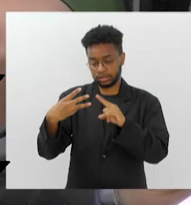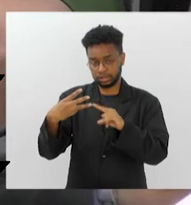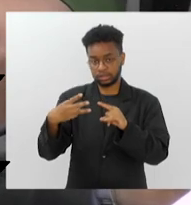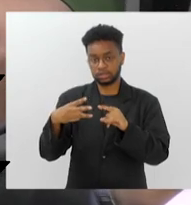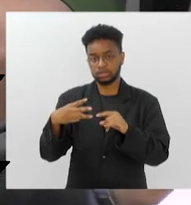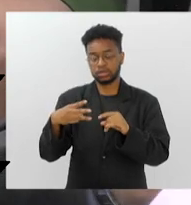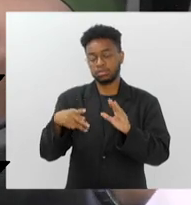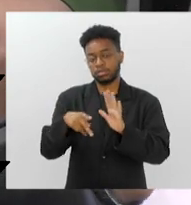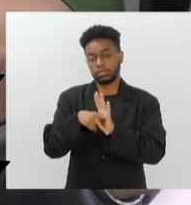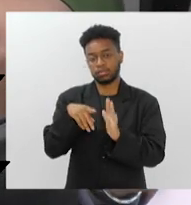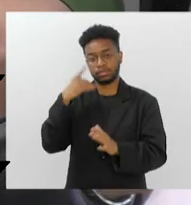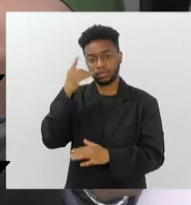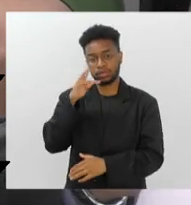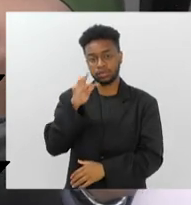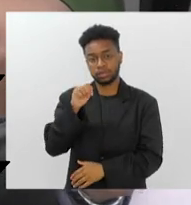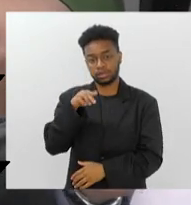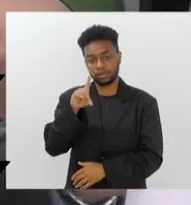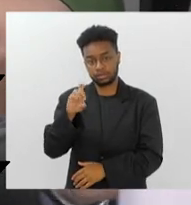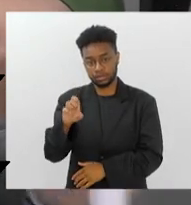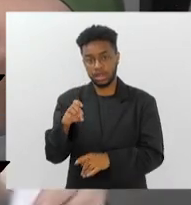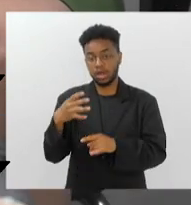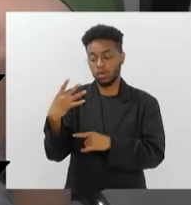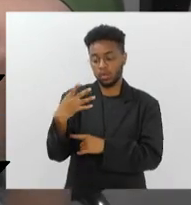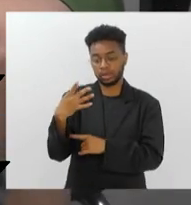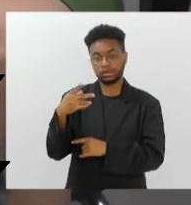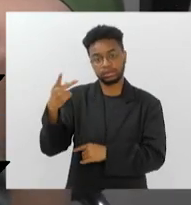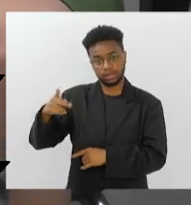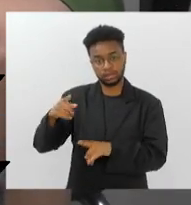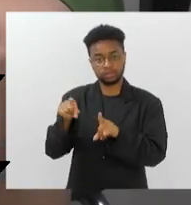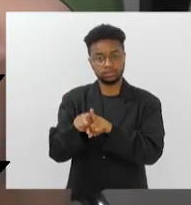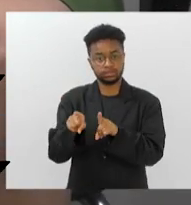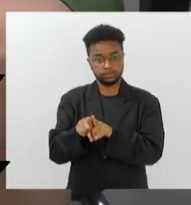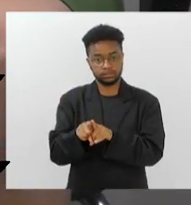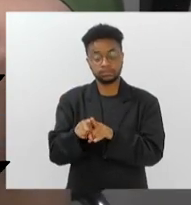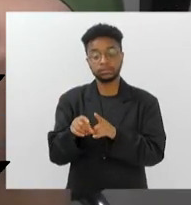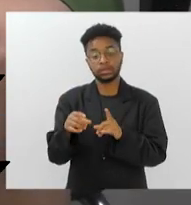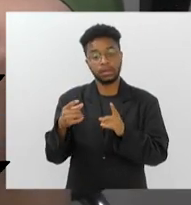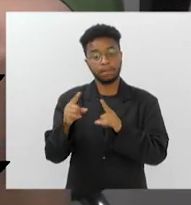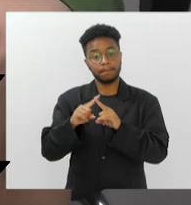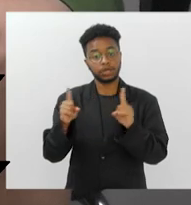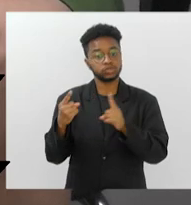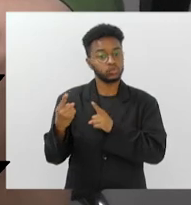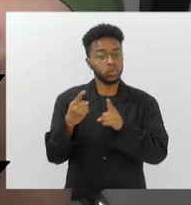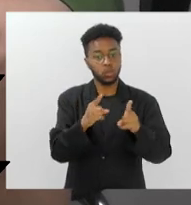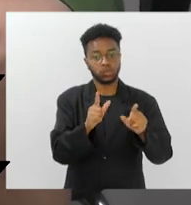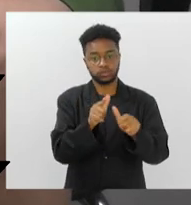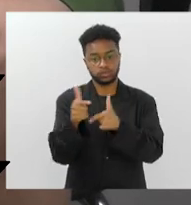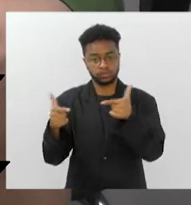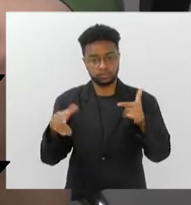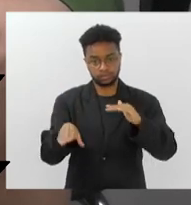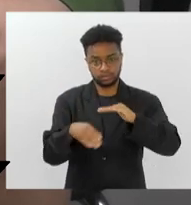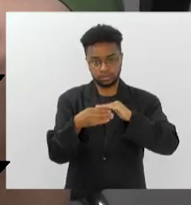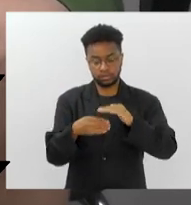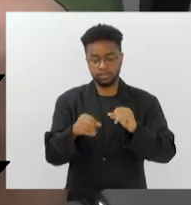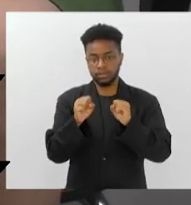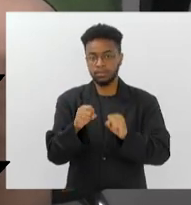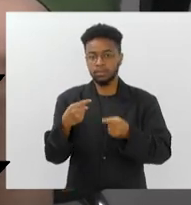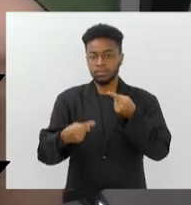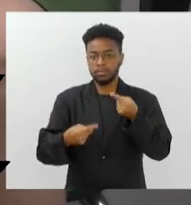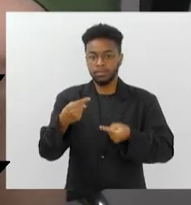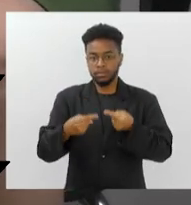tand Vieira quatro é do deputado tand Vieira e contrária as demais emendas em